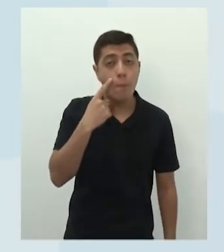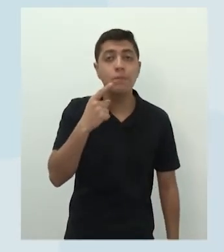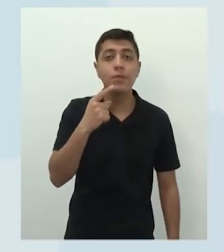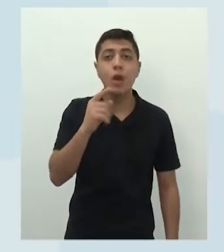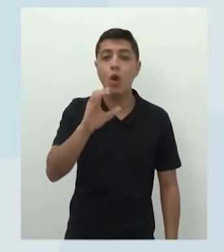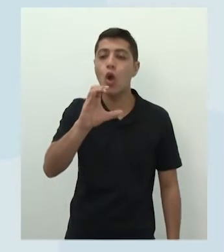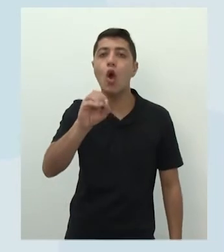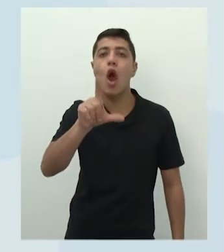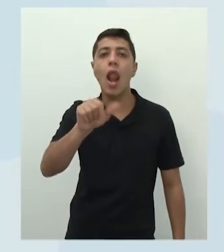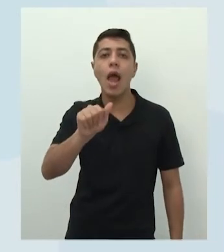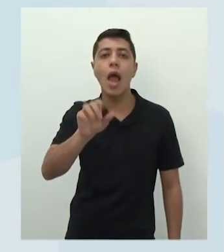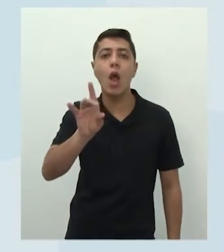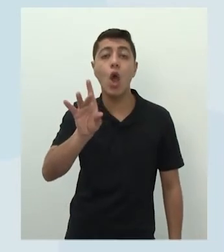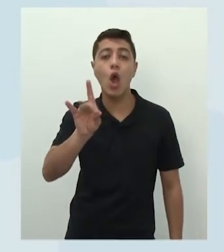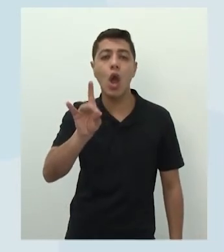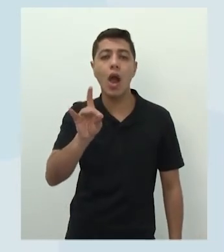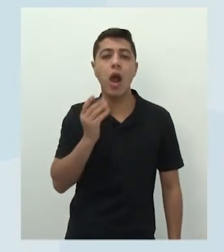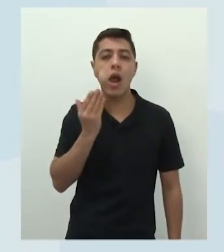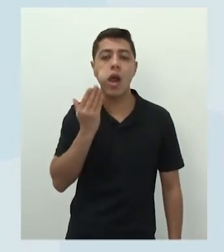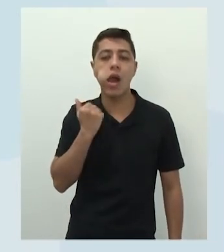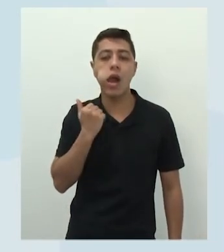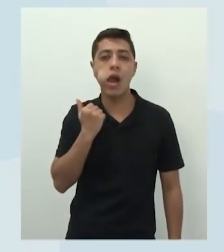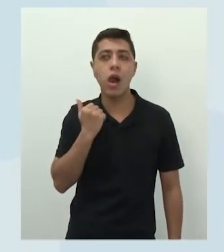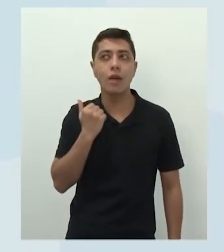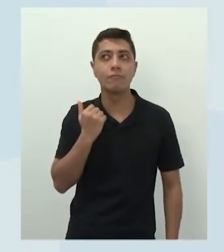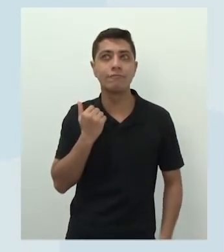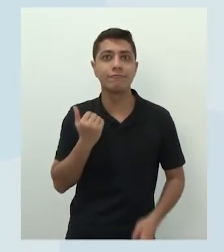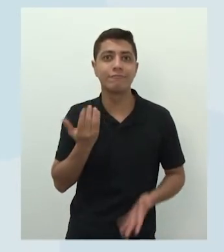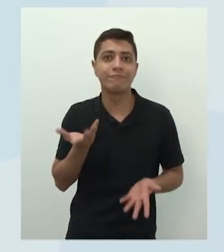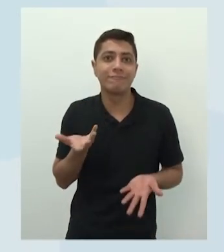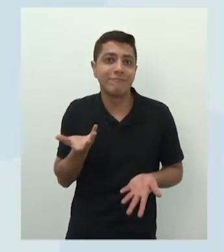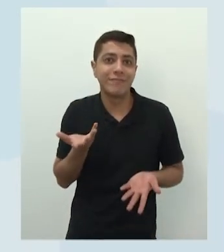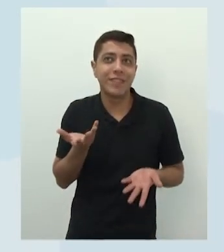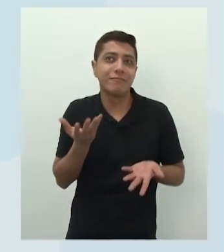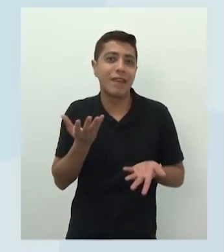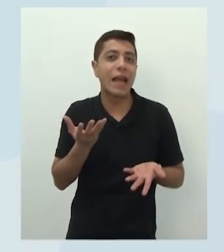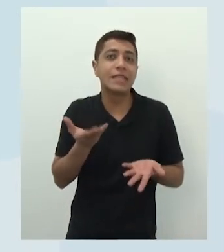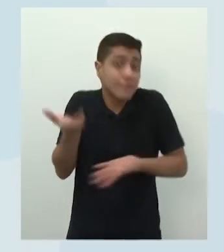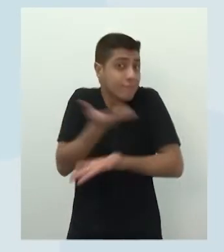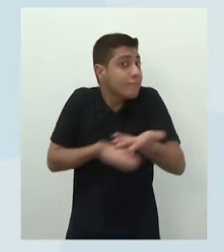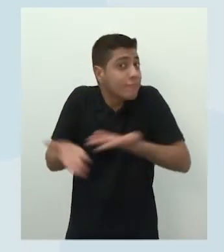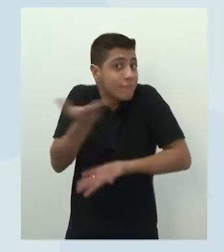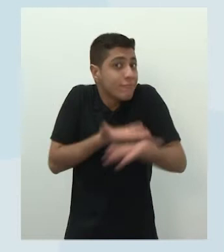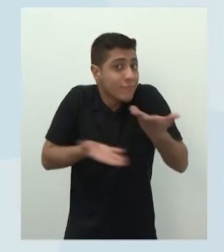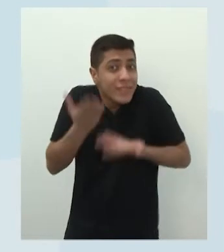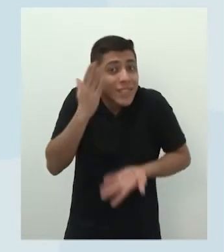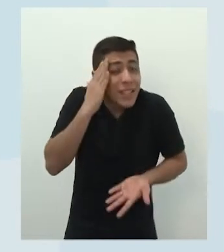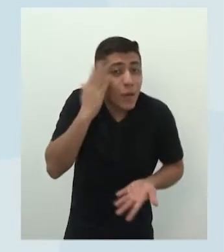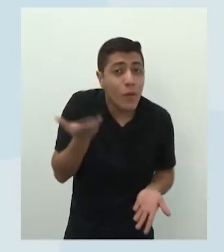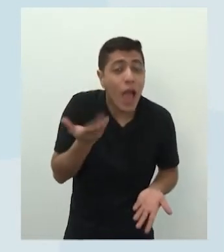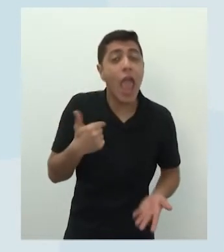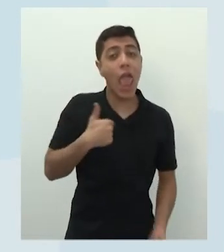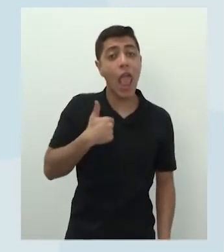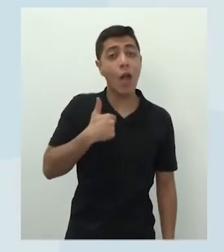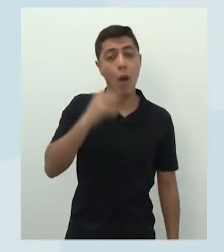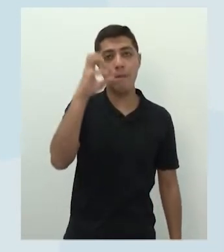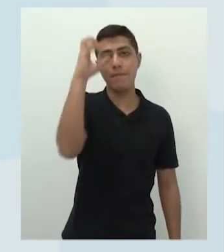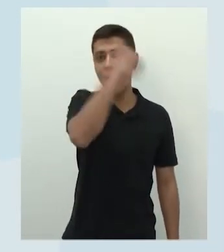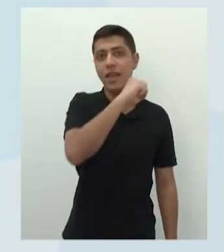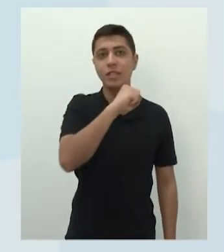conhecer bem a Tânia, porque a Tânia vai me ajudar quando eu precisar de alguma resposta relacionada à educação. Desculpa, Tânia, eu estou te usando como